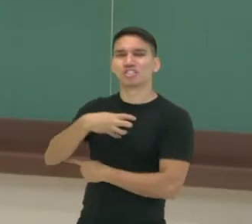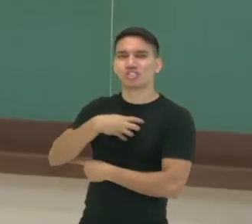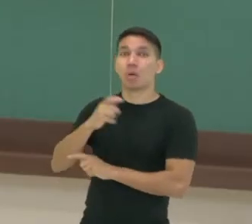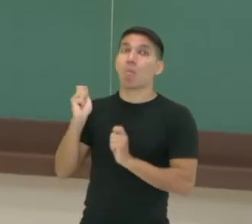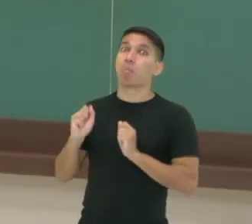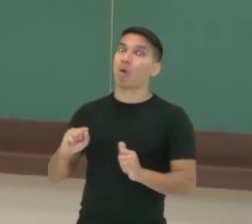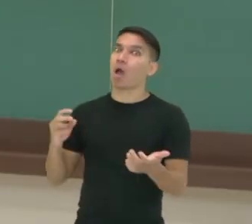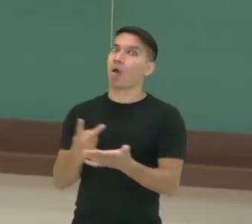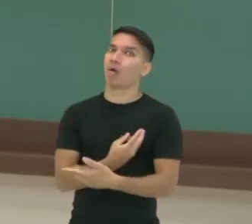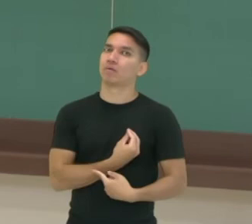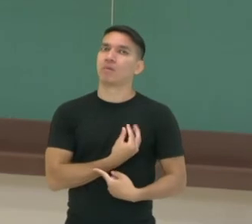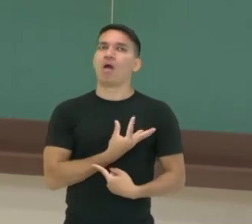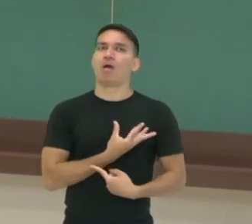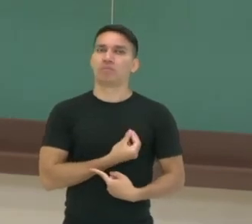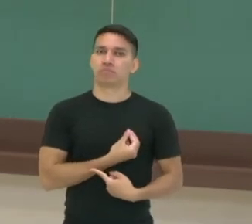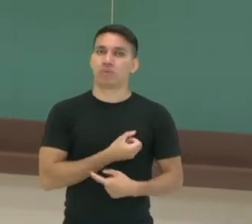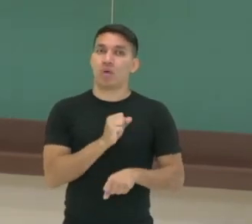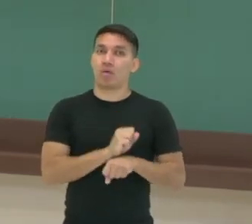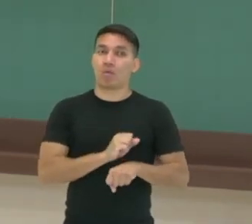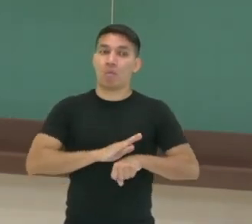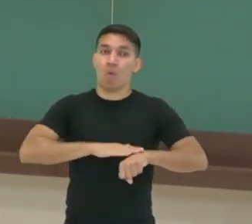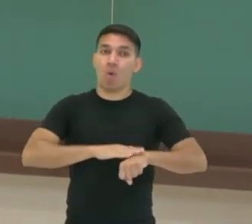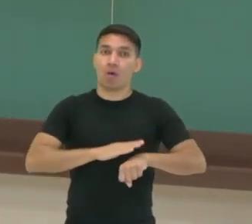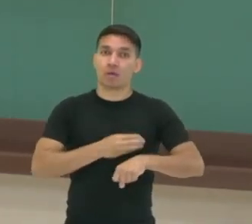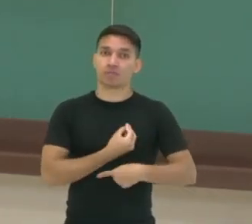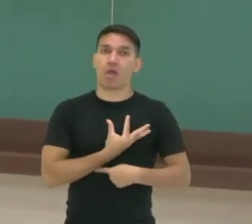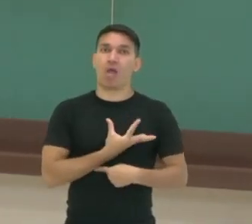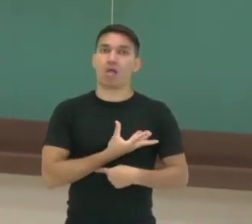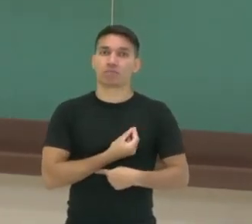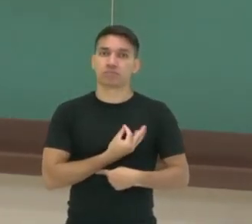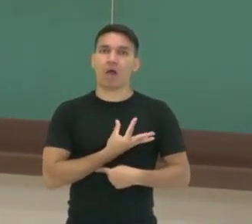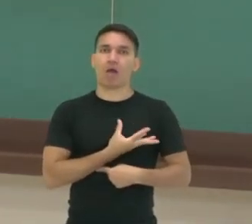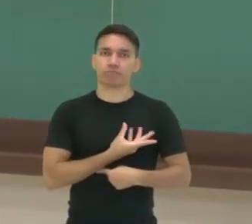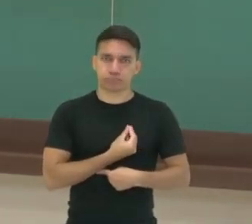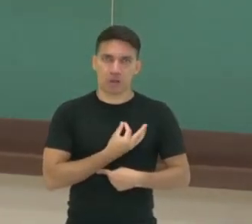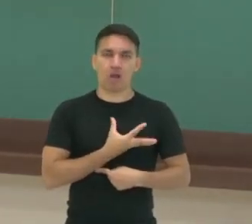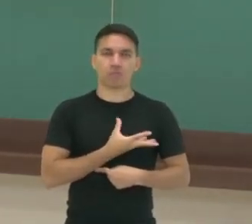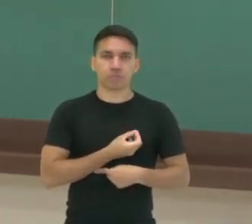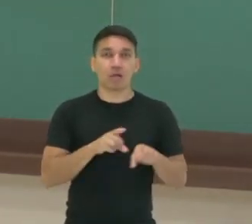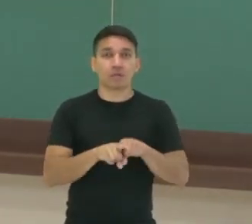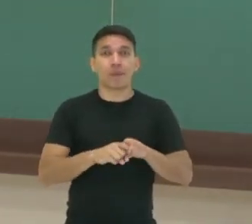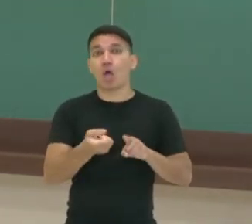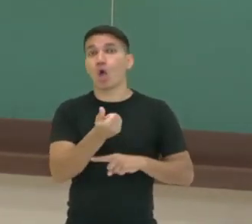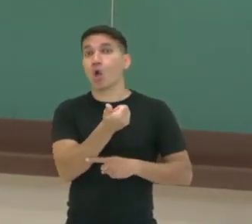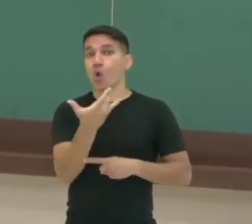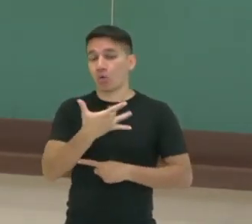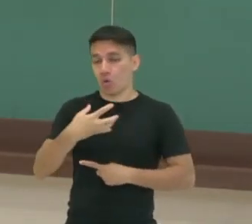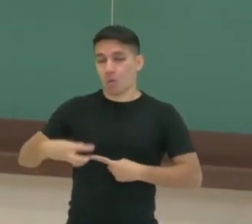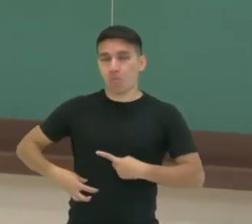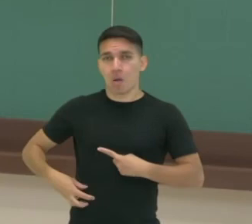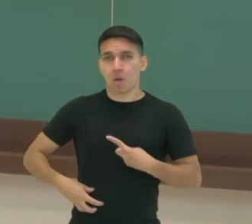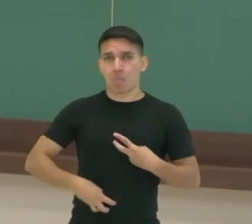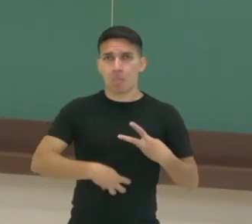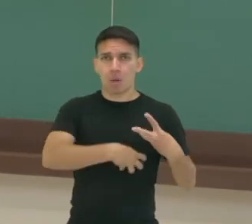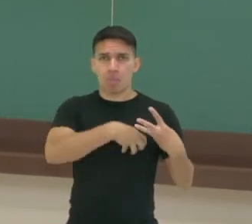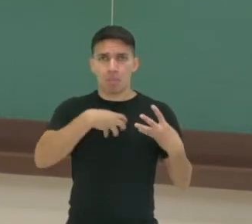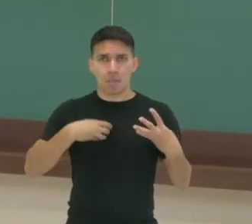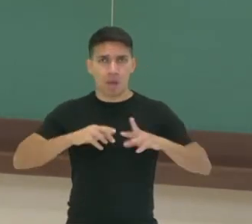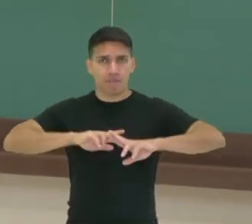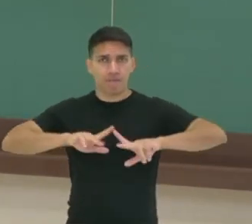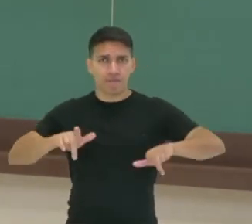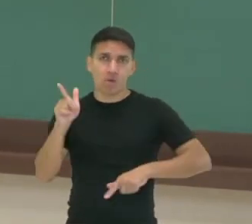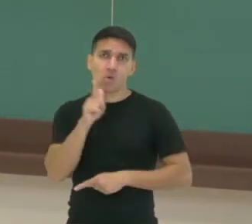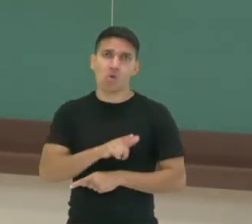porque tem um tecido muscular do tipo cardíaco, e outros órgãos de movimentos involuntários, que